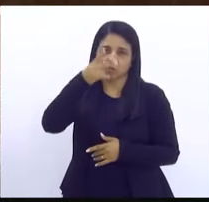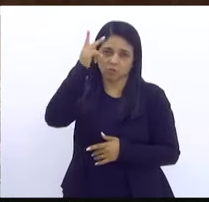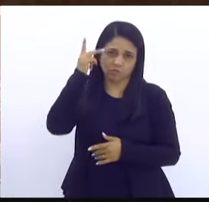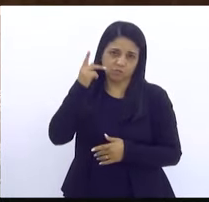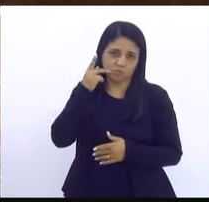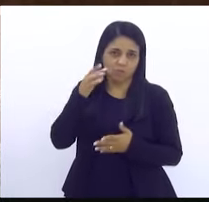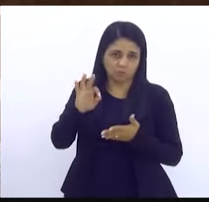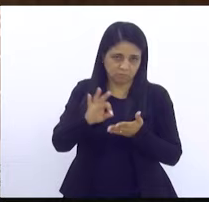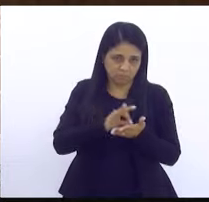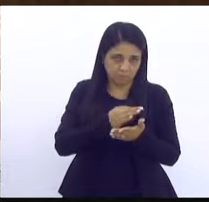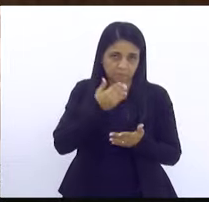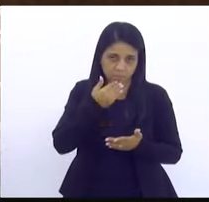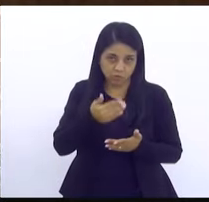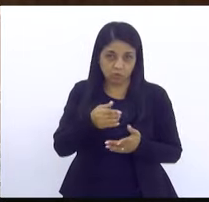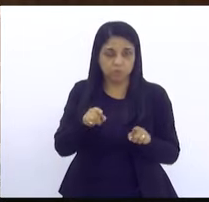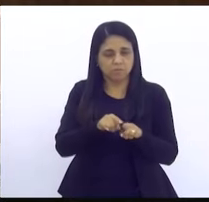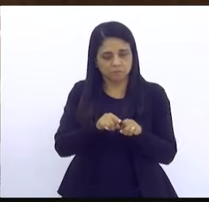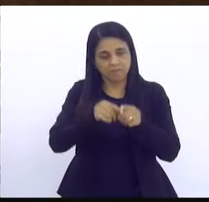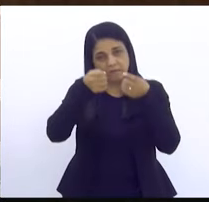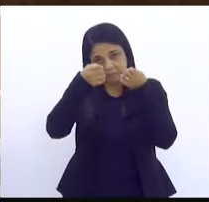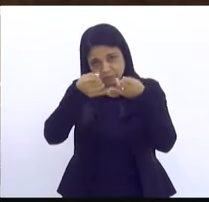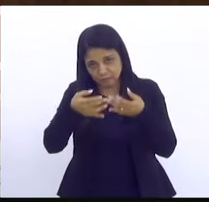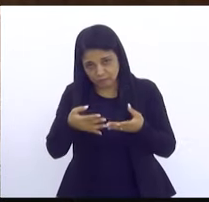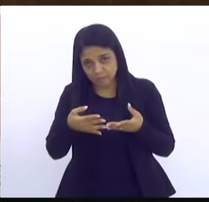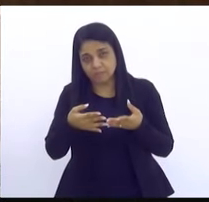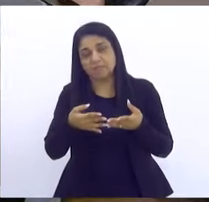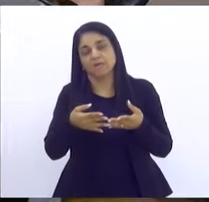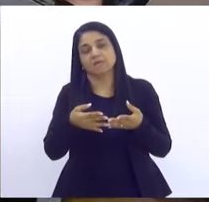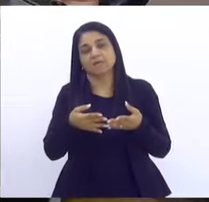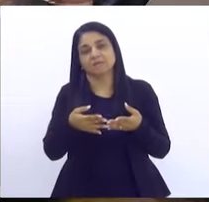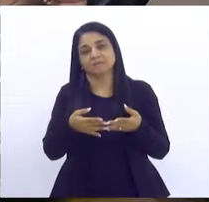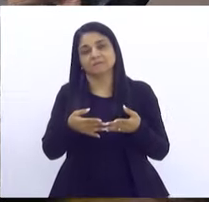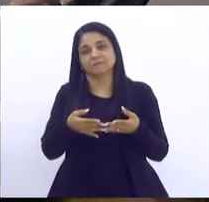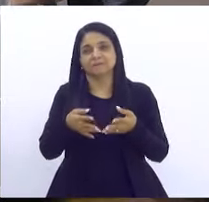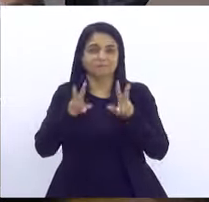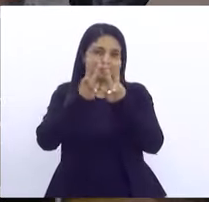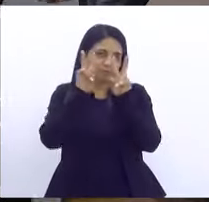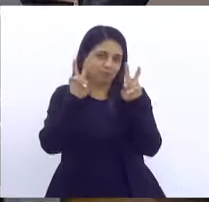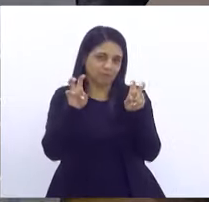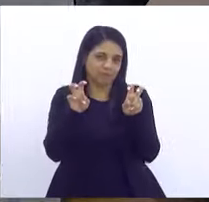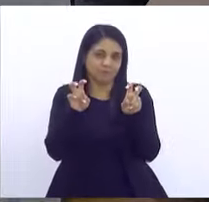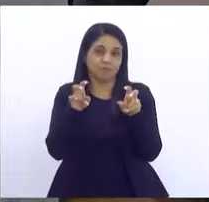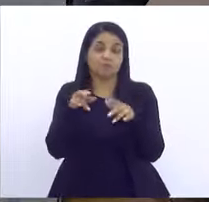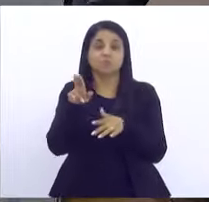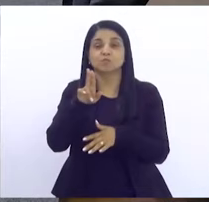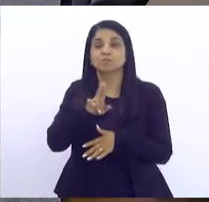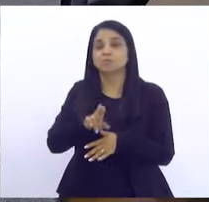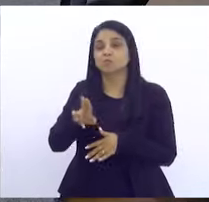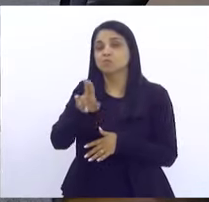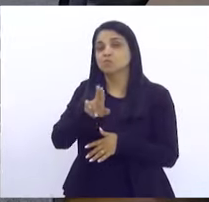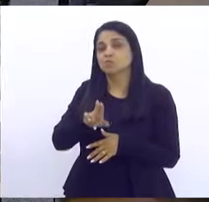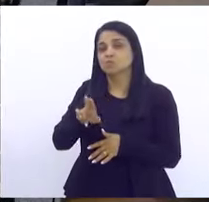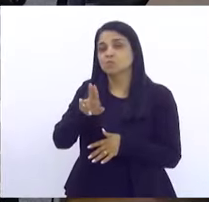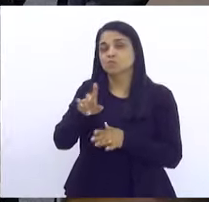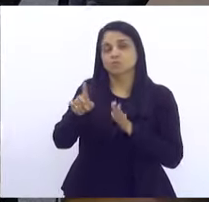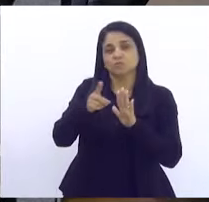se inscrever, vai falar sobre a questão aí, né, do uso